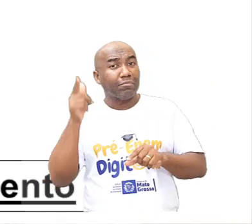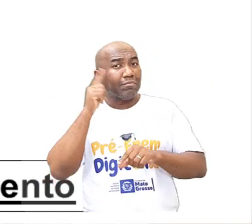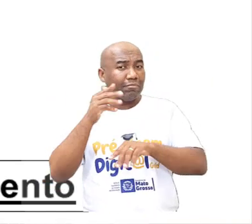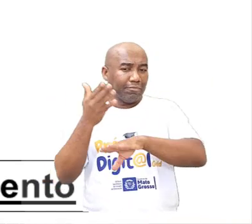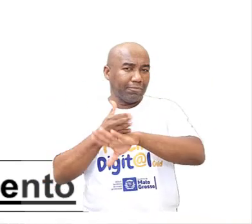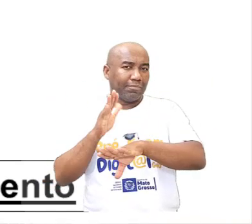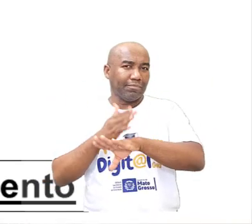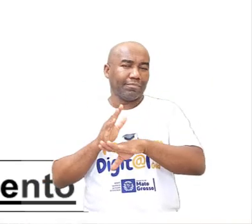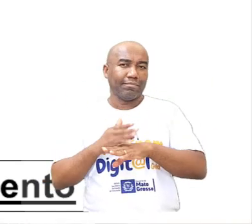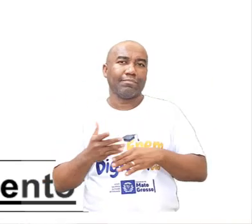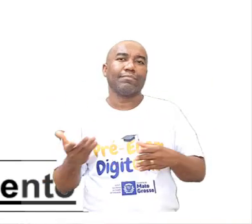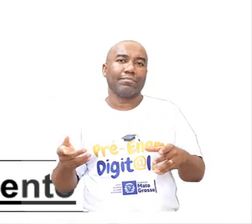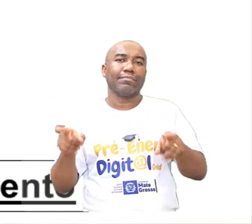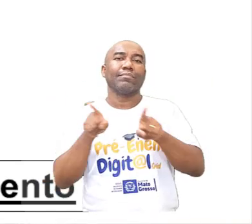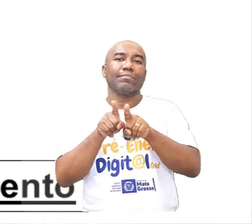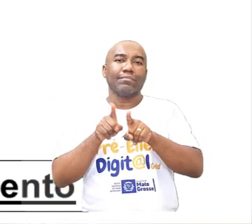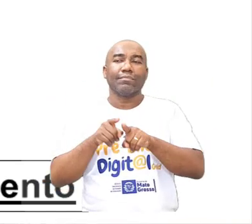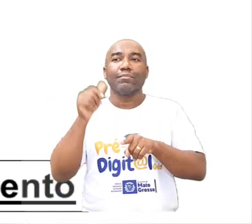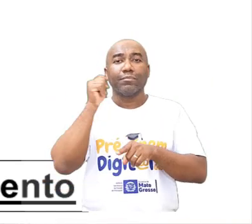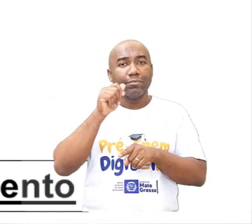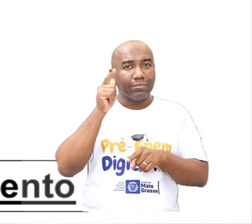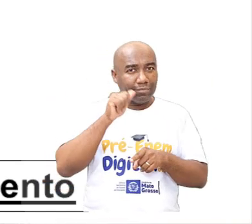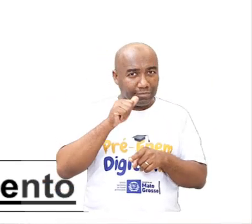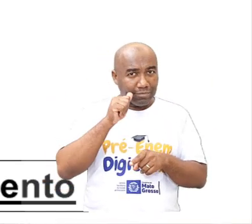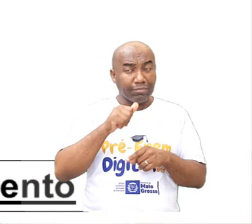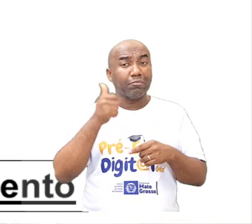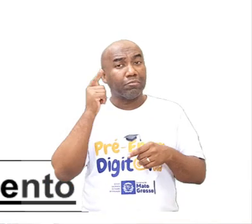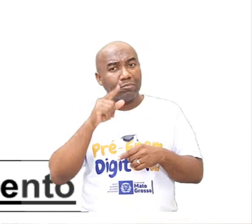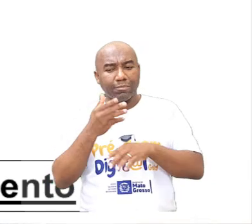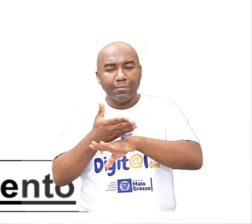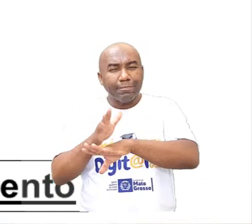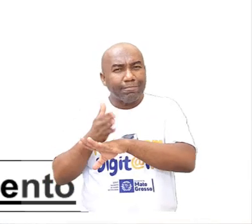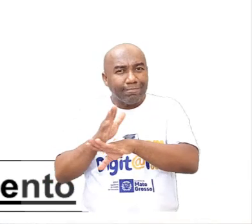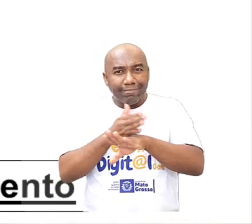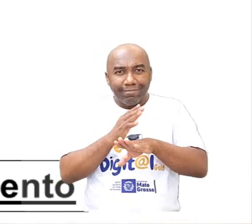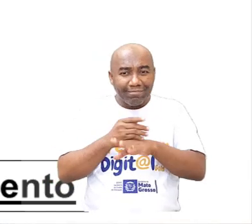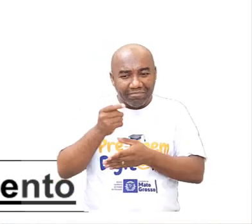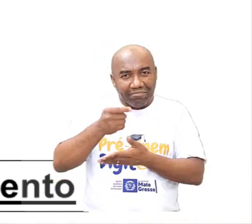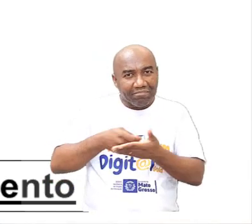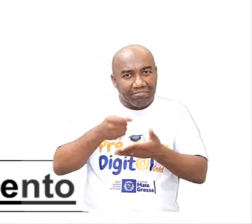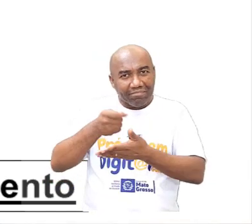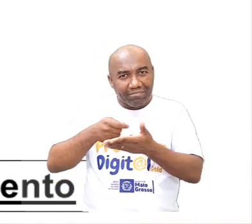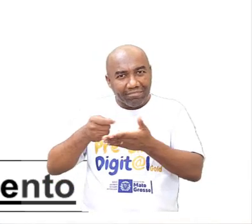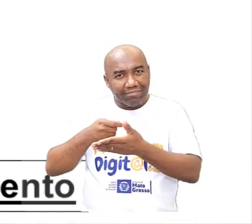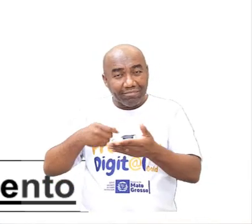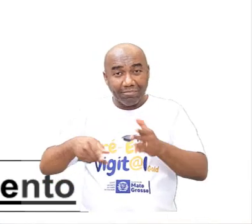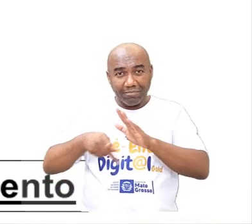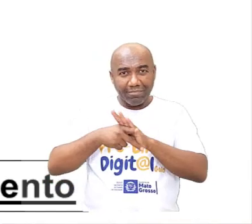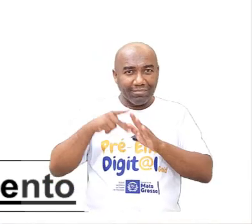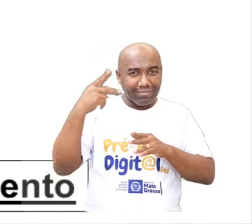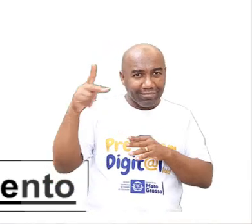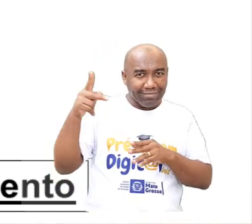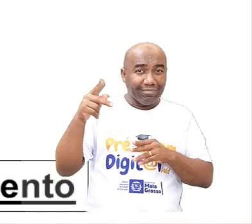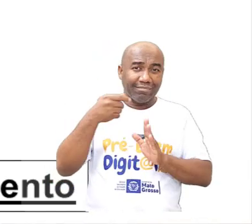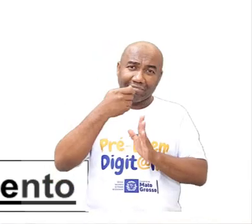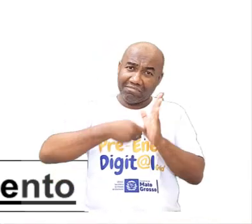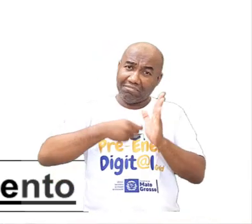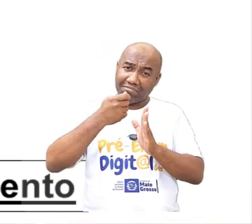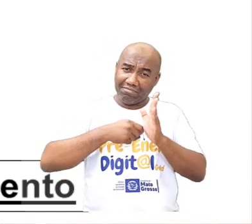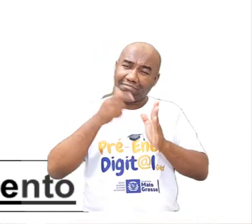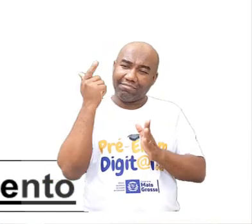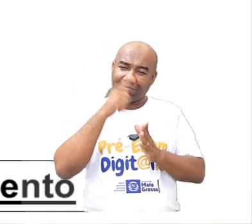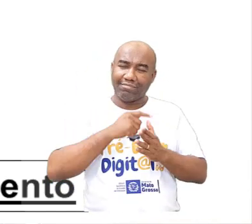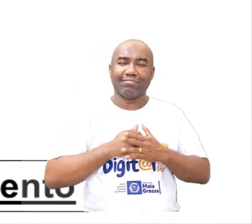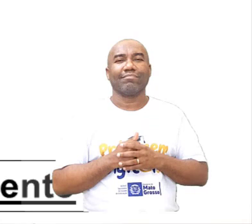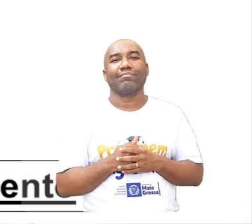de baixa renda. O que, que ela fez? Deu mais detalhes sobre como seria o efeito dessa solução ao descentralizar o